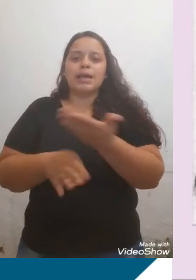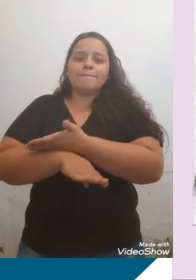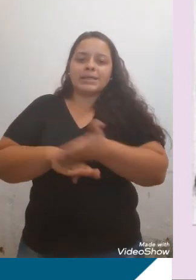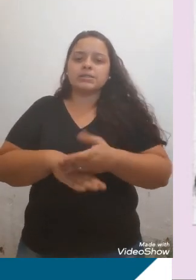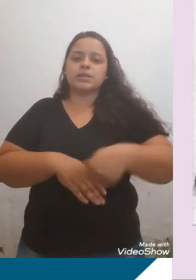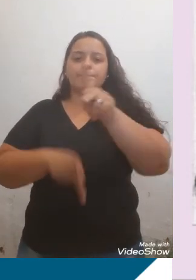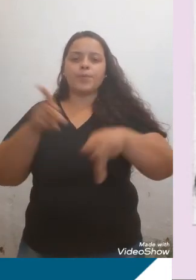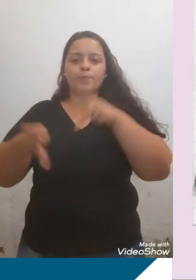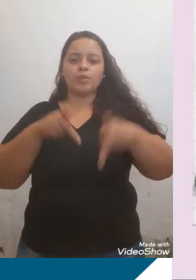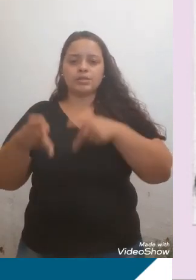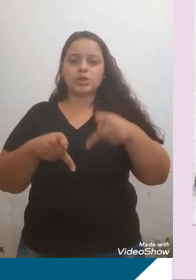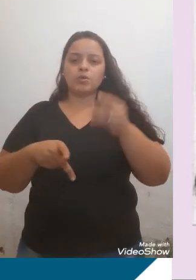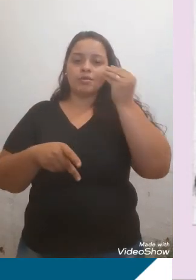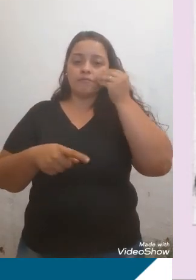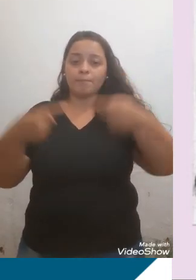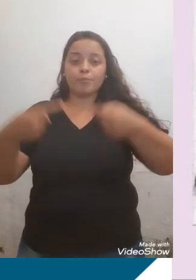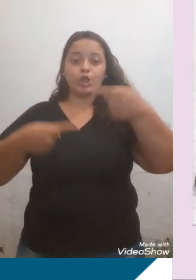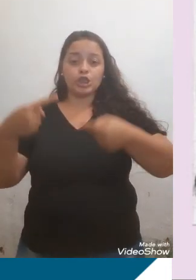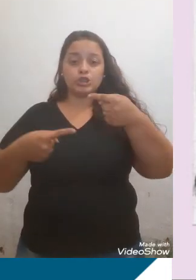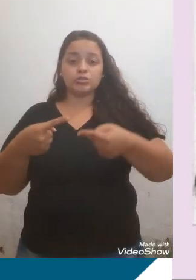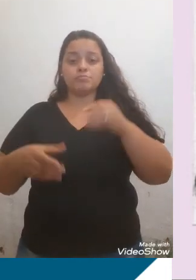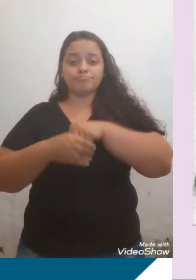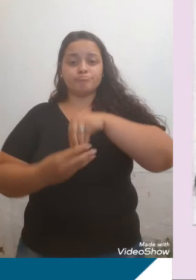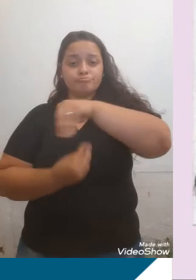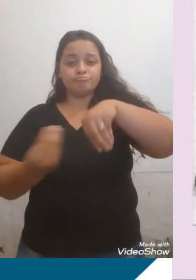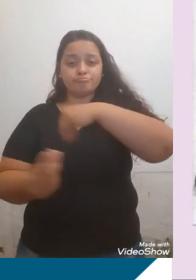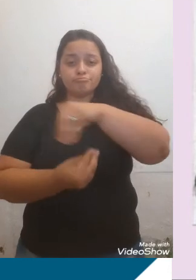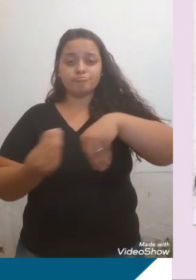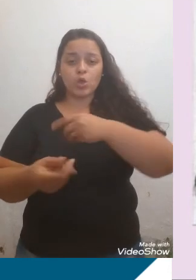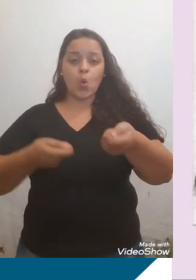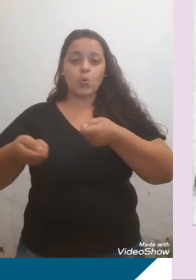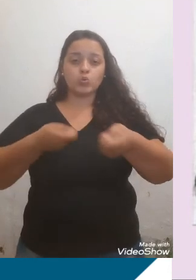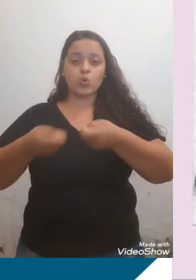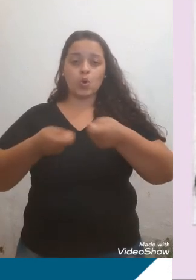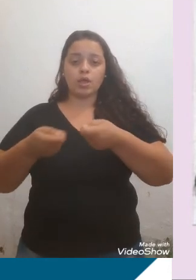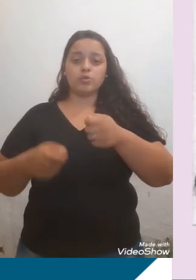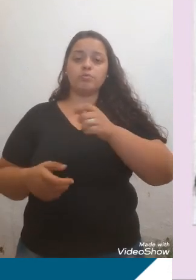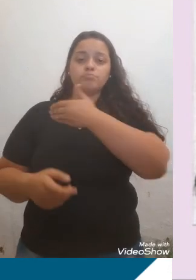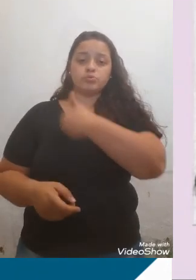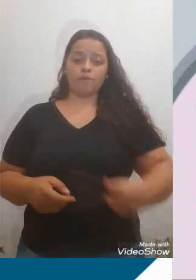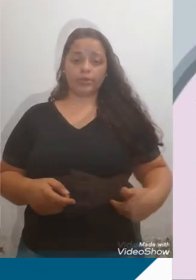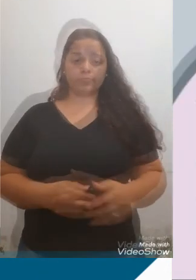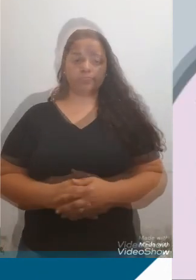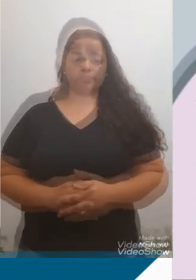embranquecimento da população através de políticas de miscigenação controladas pelo